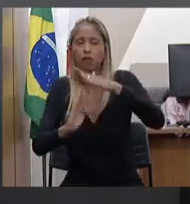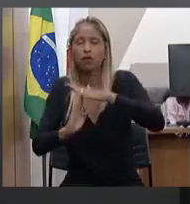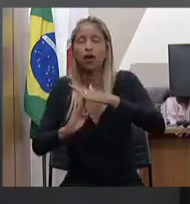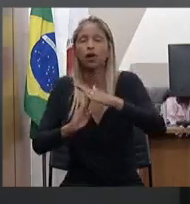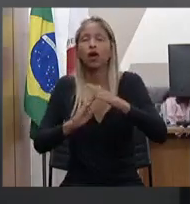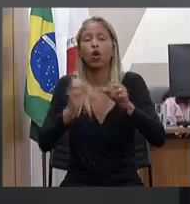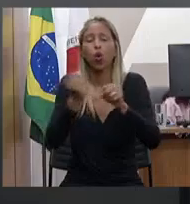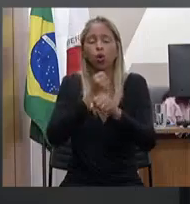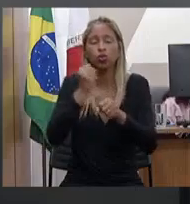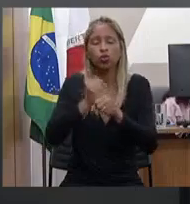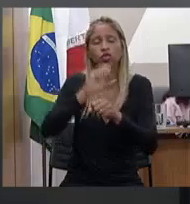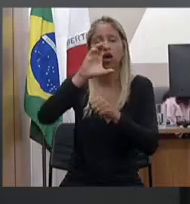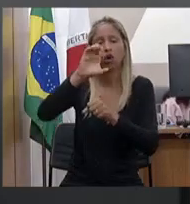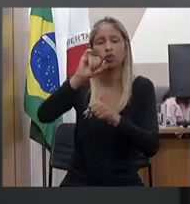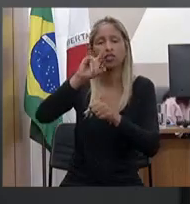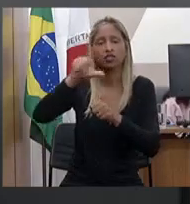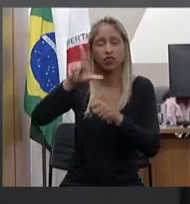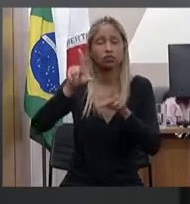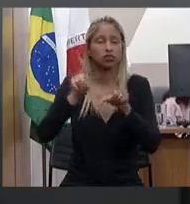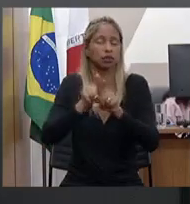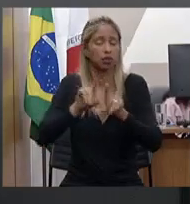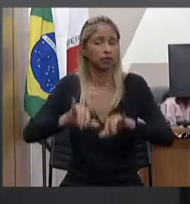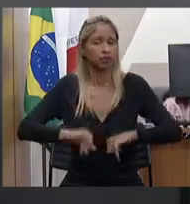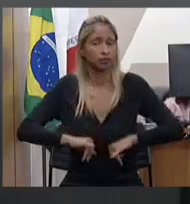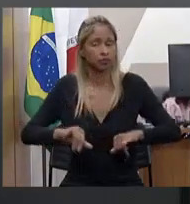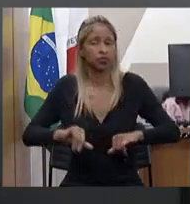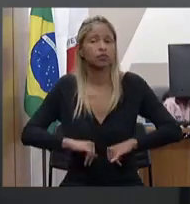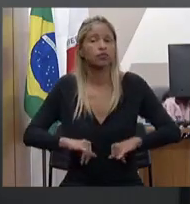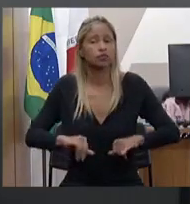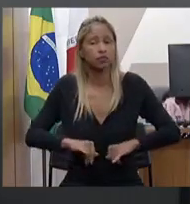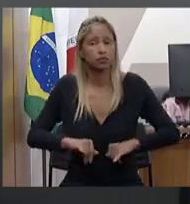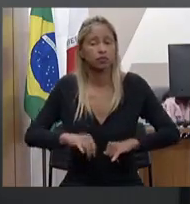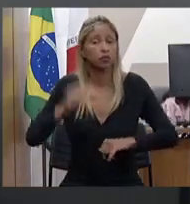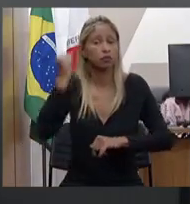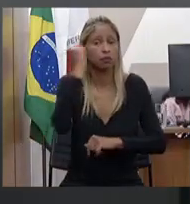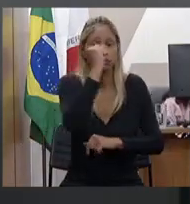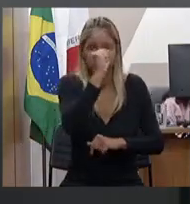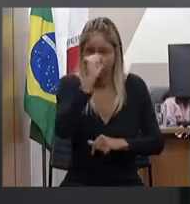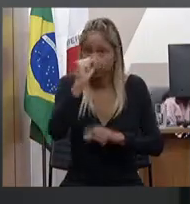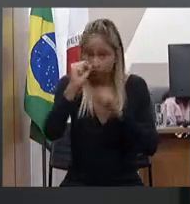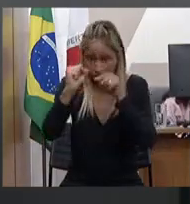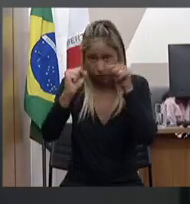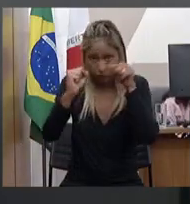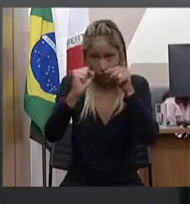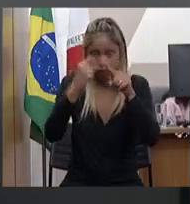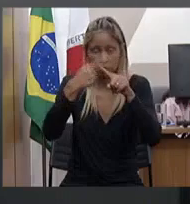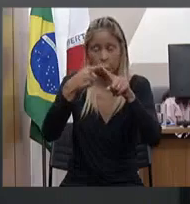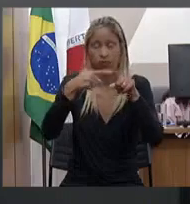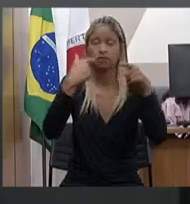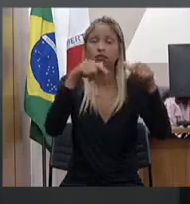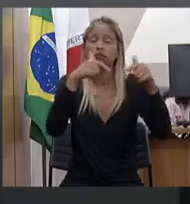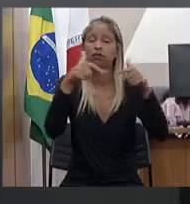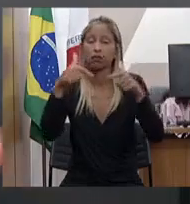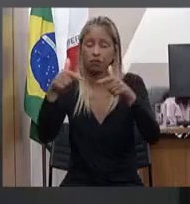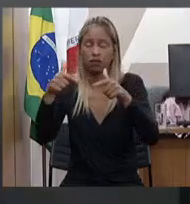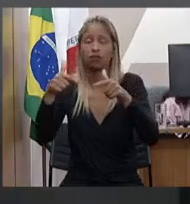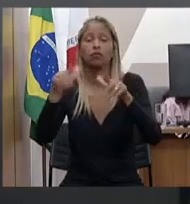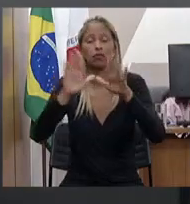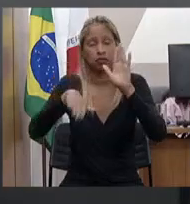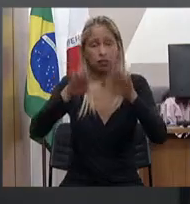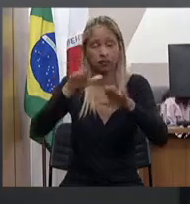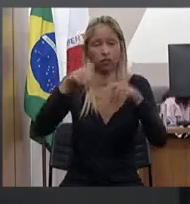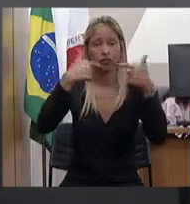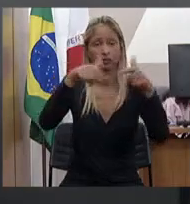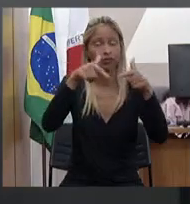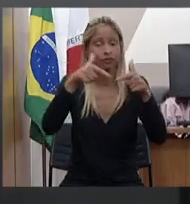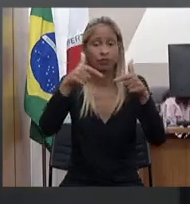construção civil coloquei aqui sofre assassinatos digamos assim porque os trabalhadores muitas das vezes tem que